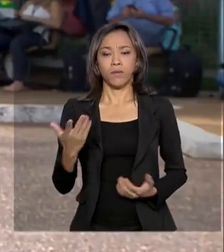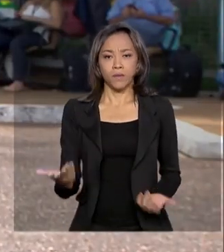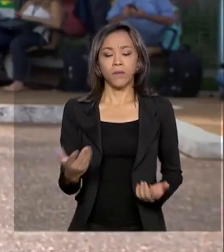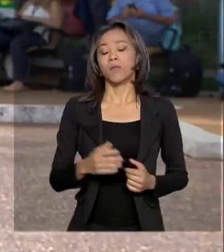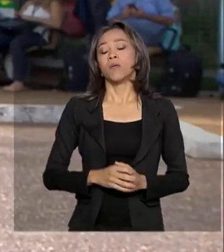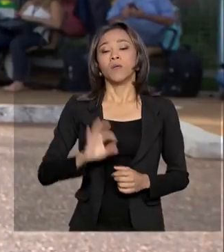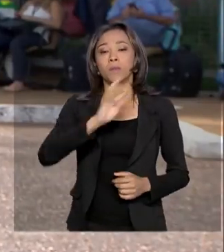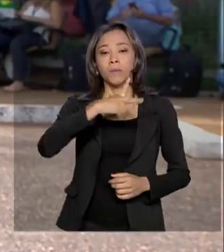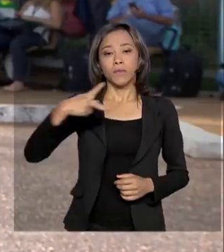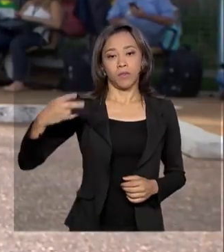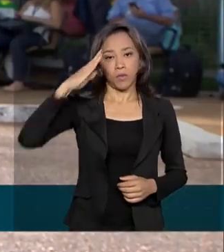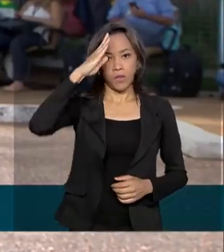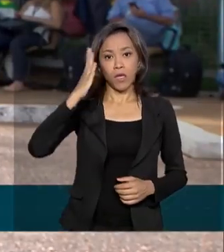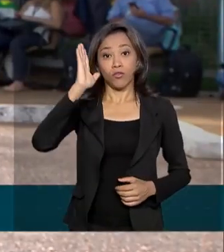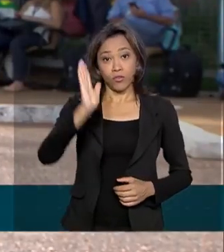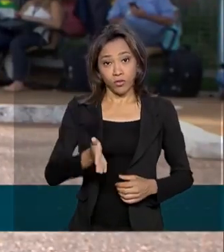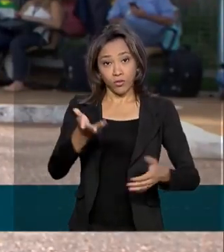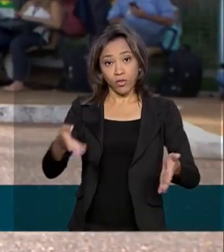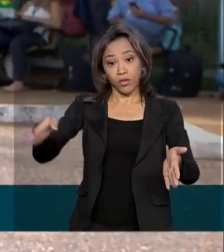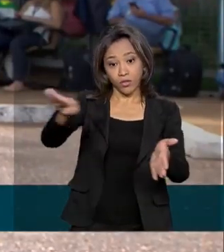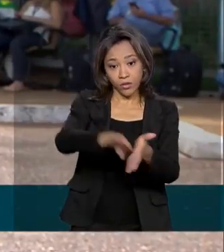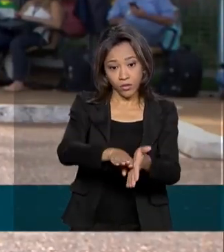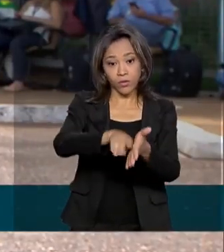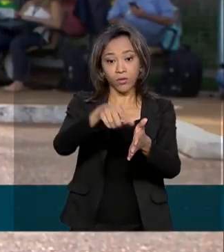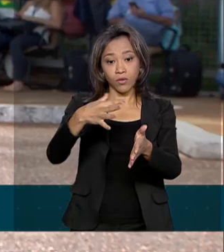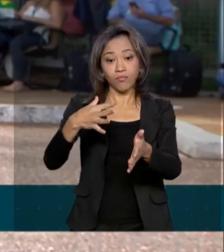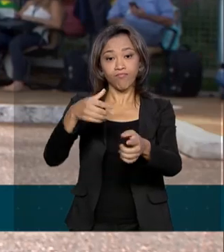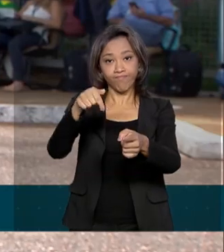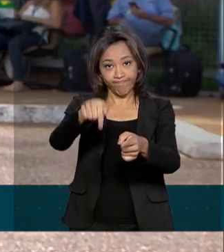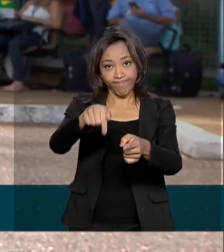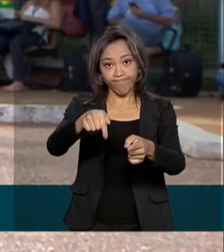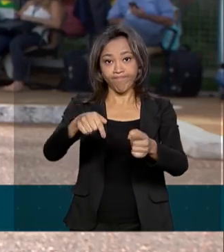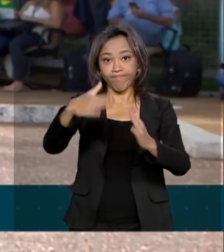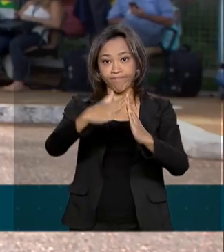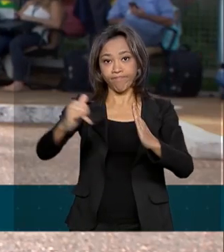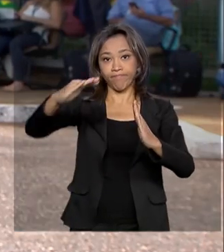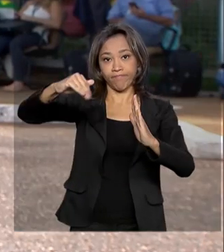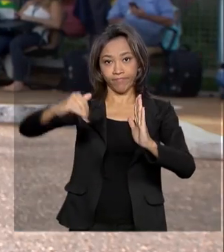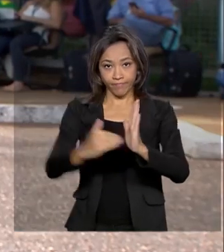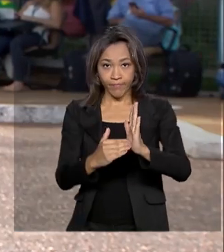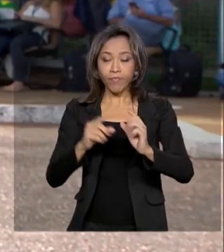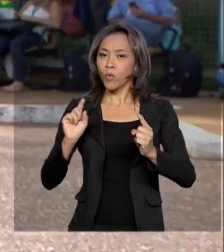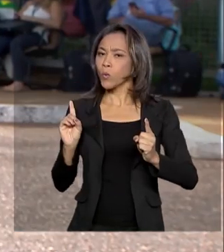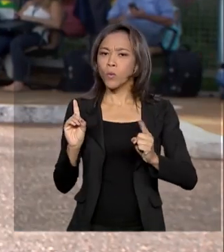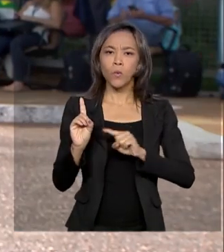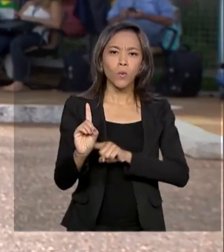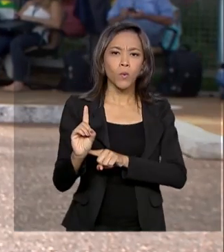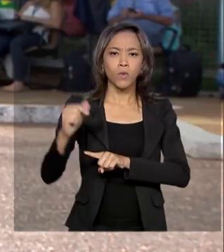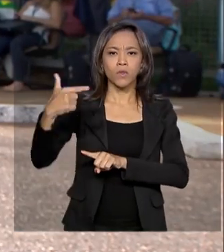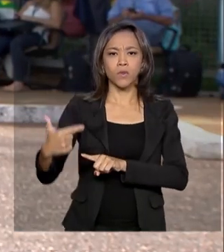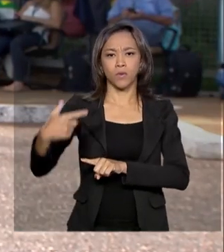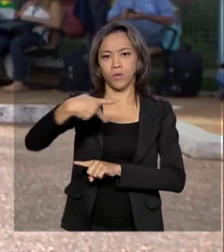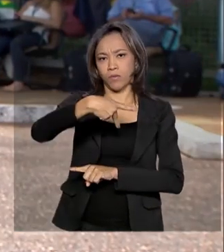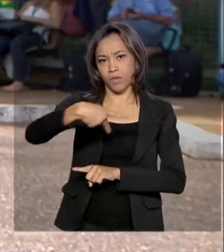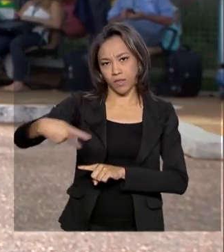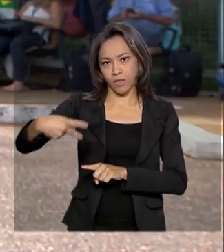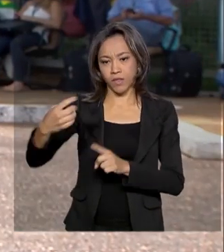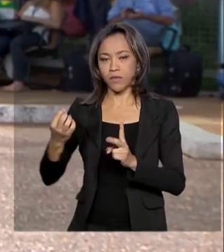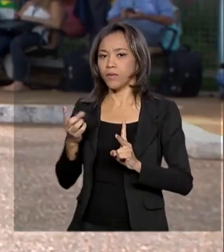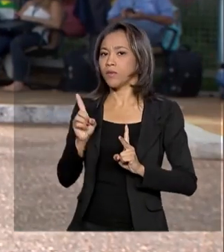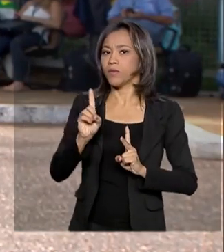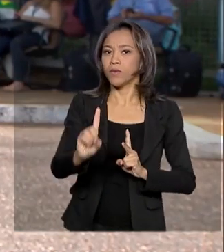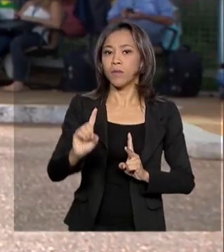presidente jair bolsonaro acaba de chegar aqui ao palácio da alvorada esse encontro vai reunir o vice-presidente hamilton mourão os